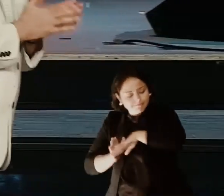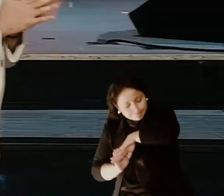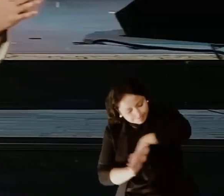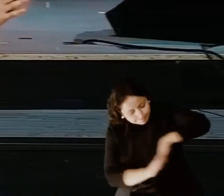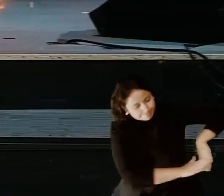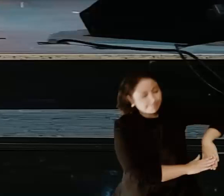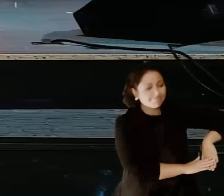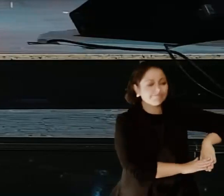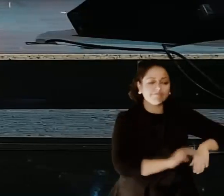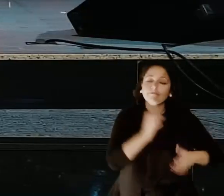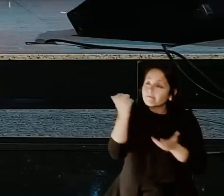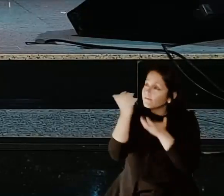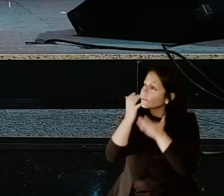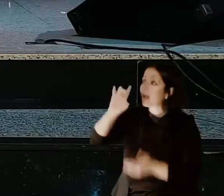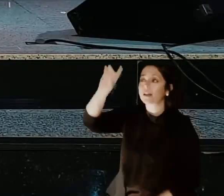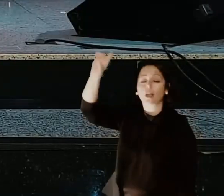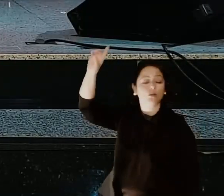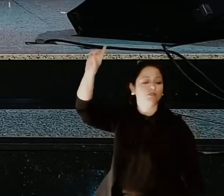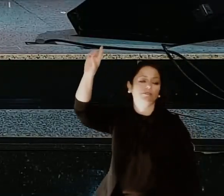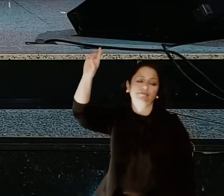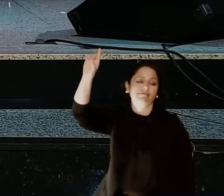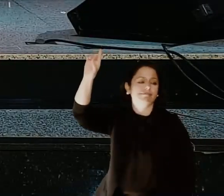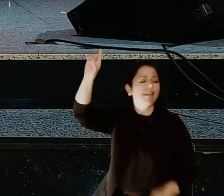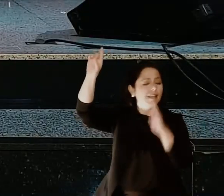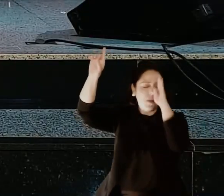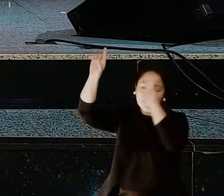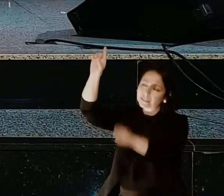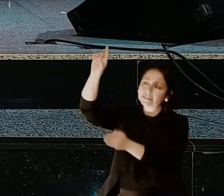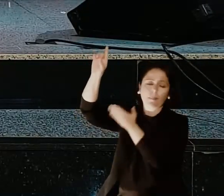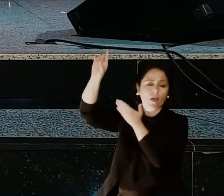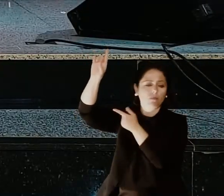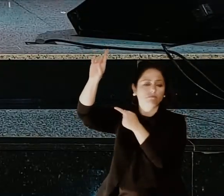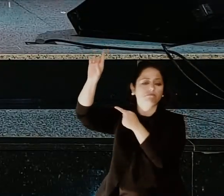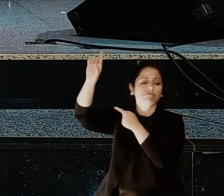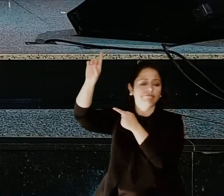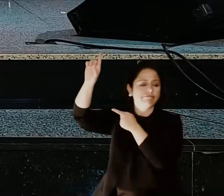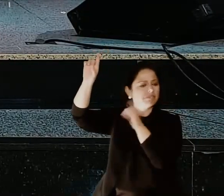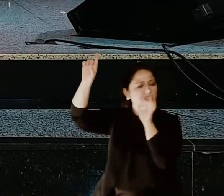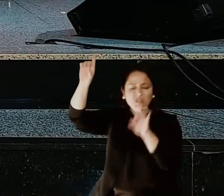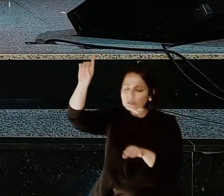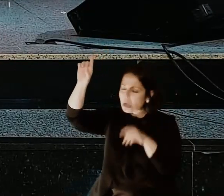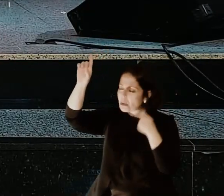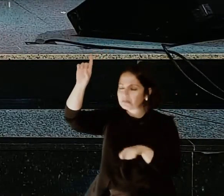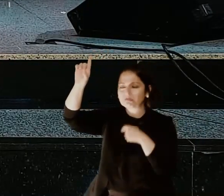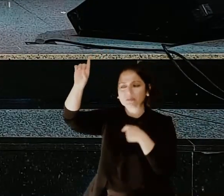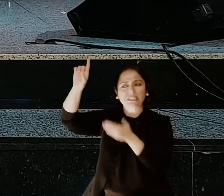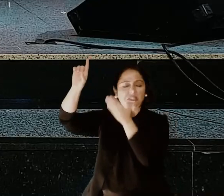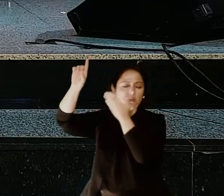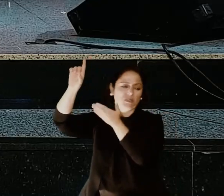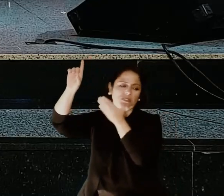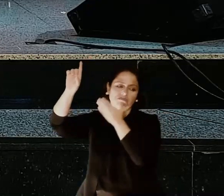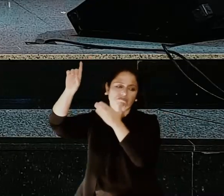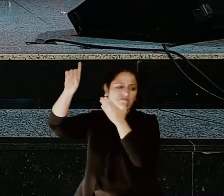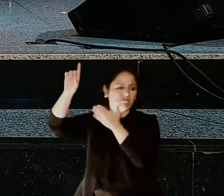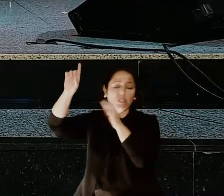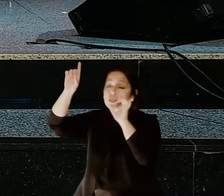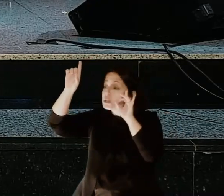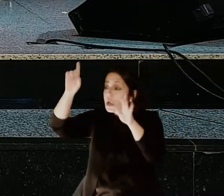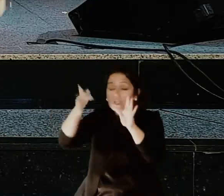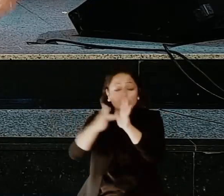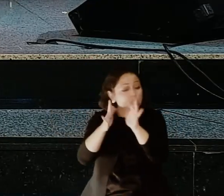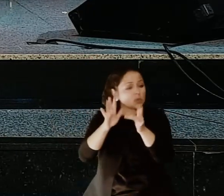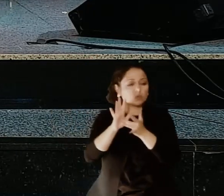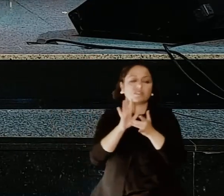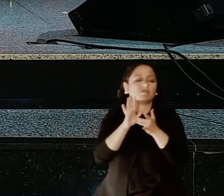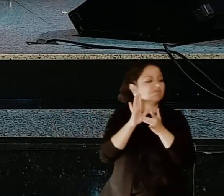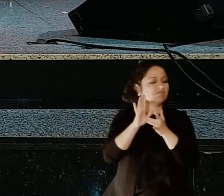Senhor, só o Senhor, eu só preciso do Senhor, eu quero ter um lugar hoje, para o Senhor reinar